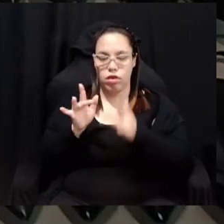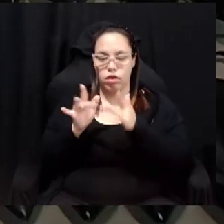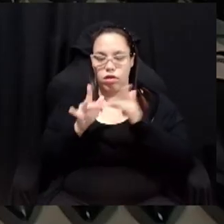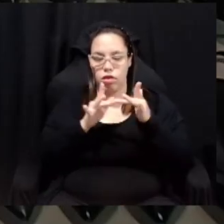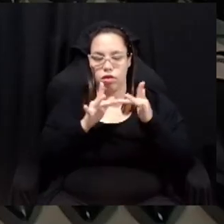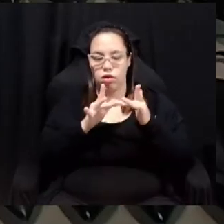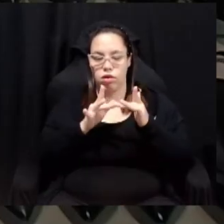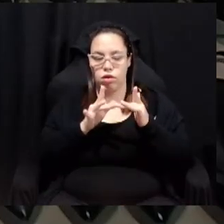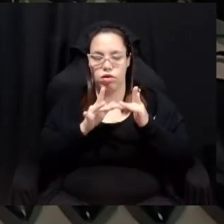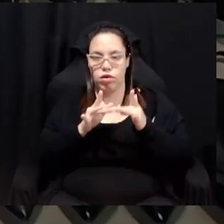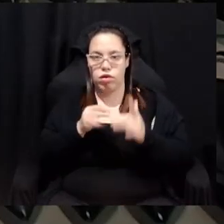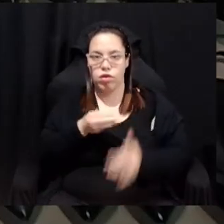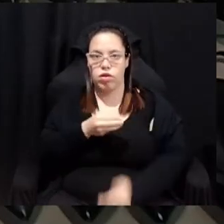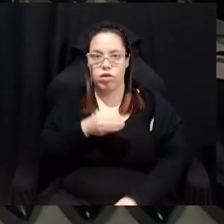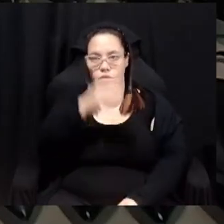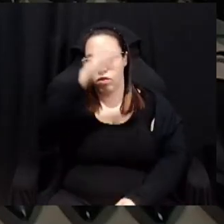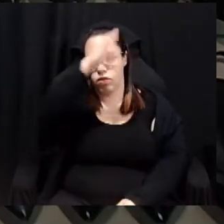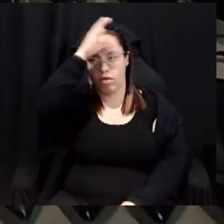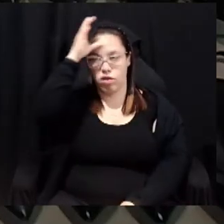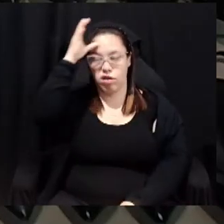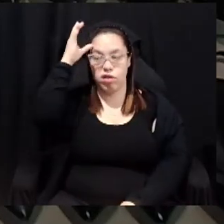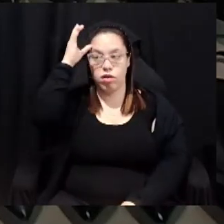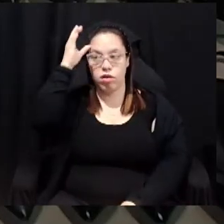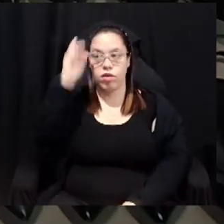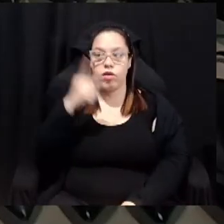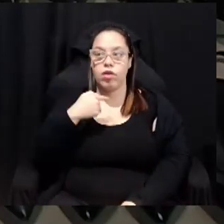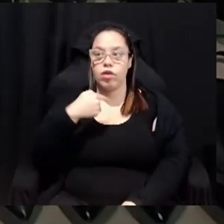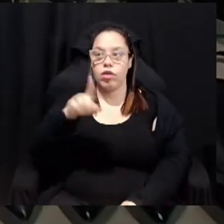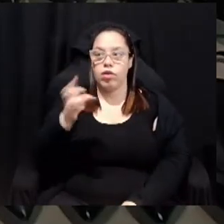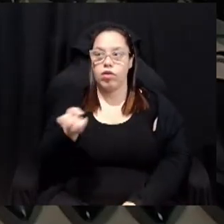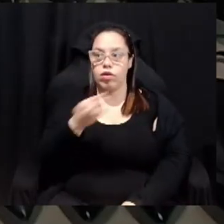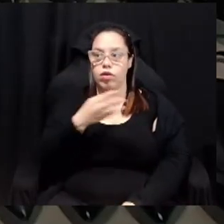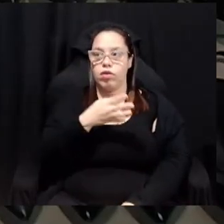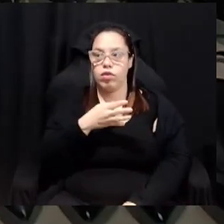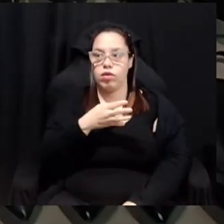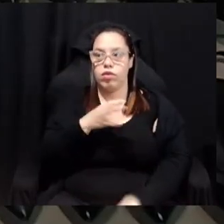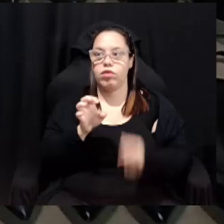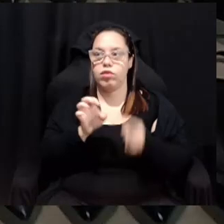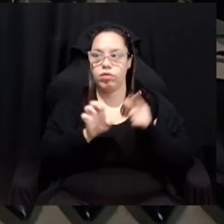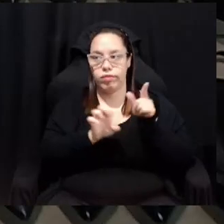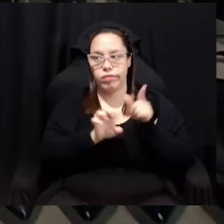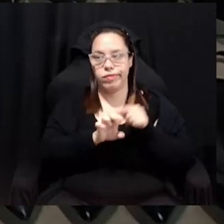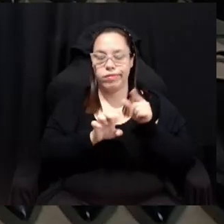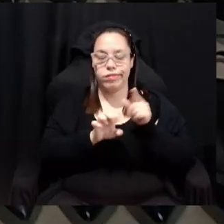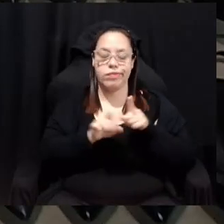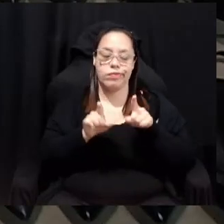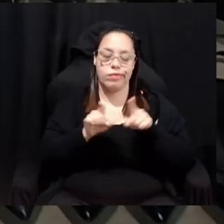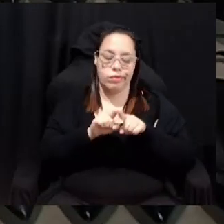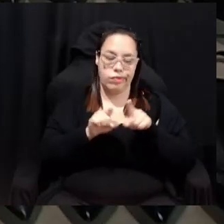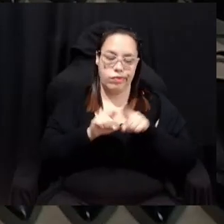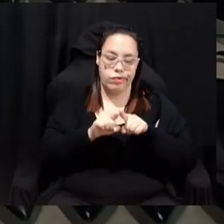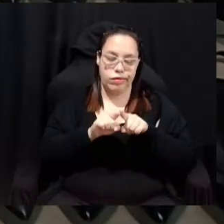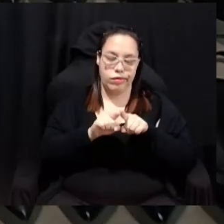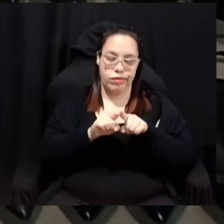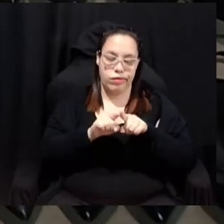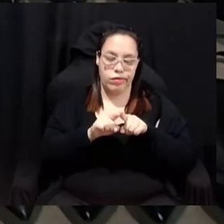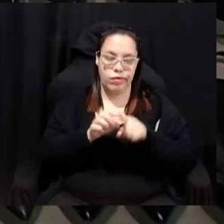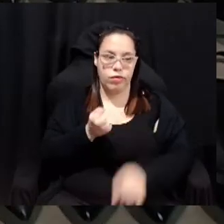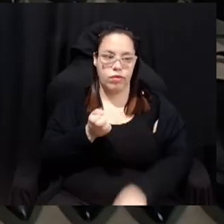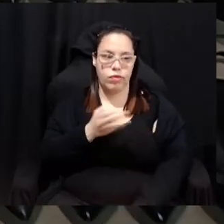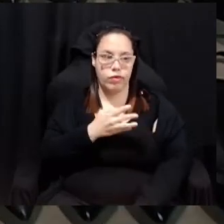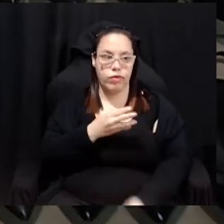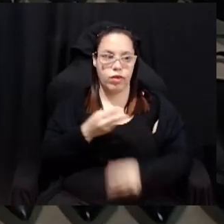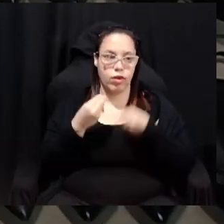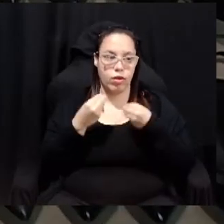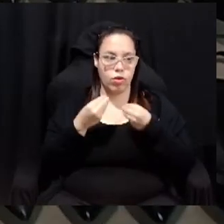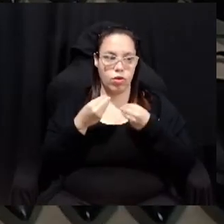nosso cliente. E aí, quando eu vou para um novo negócio, eu tenho um desafio duplo, que também é entender de uma nova plataforma, uma nova forma de me comunicar